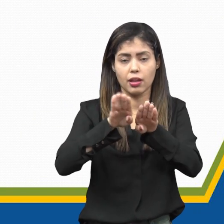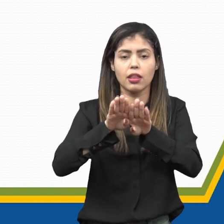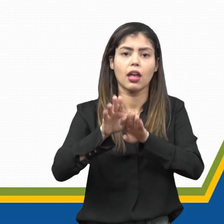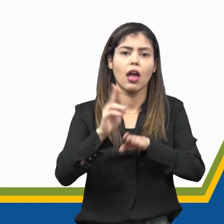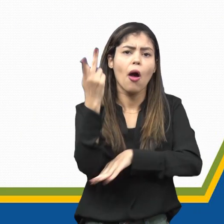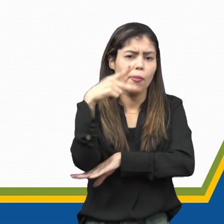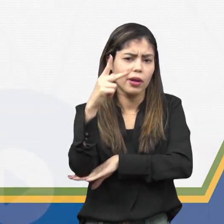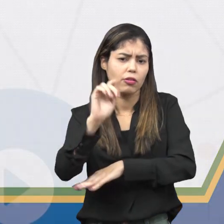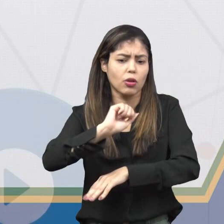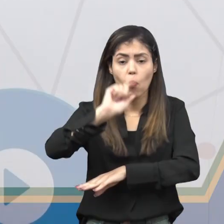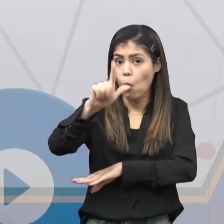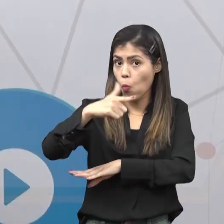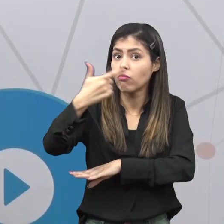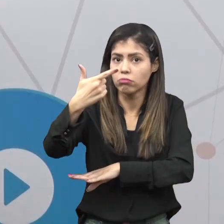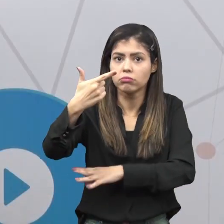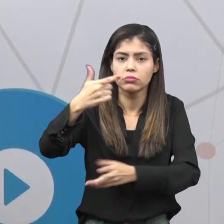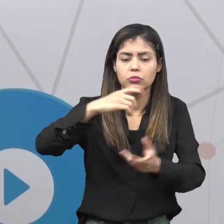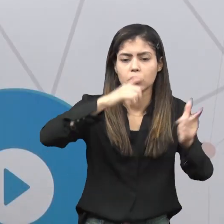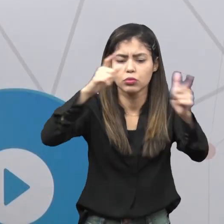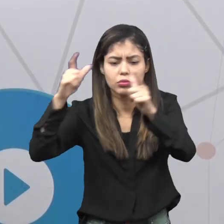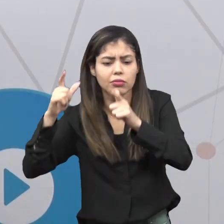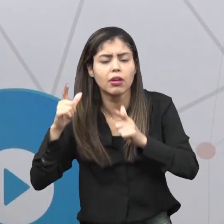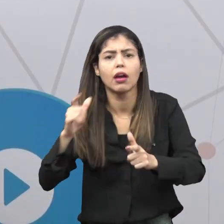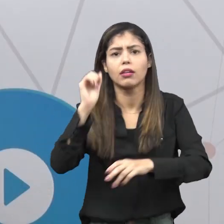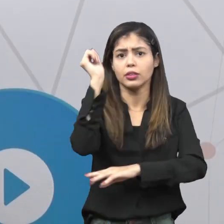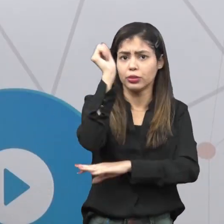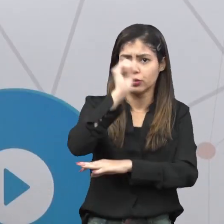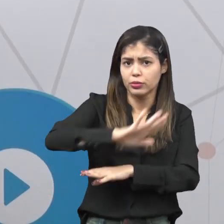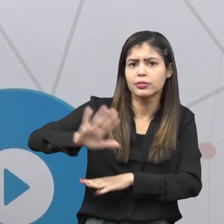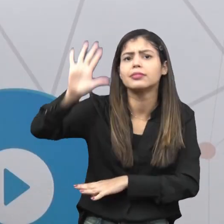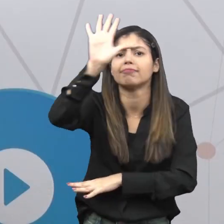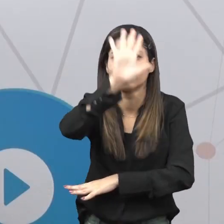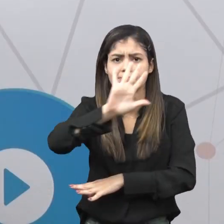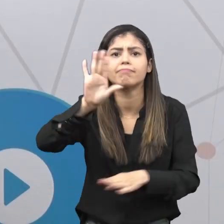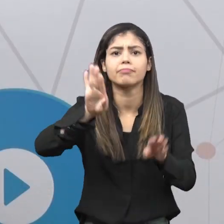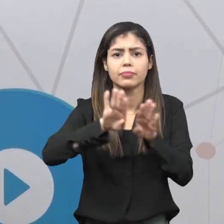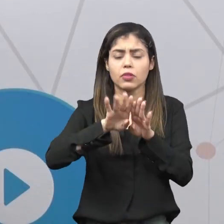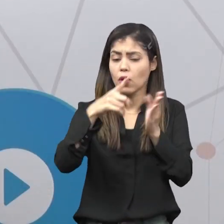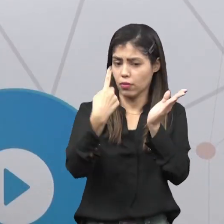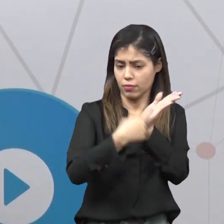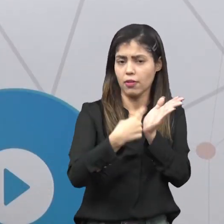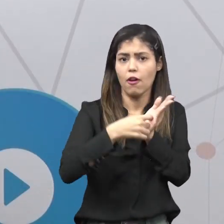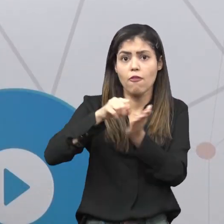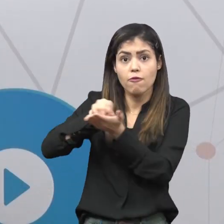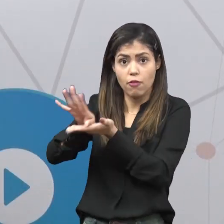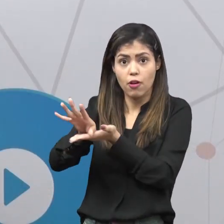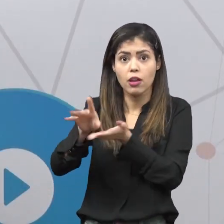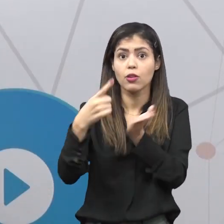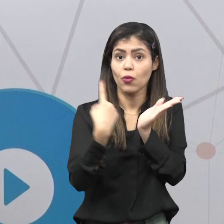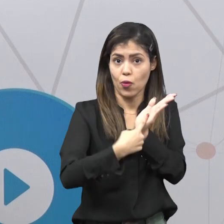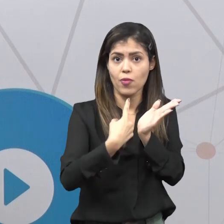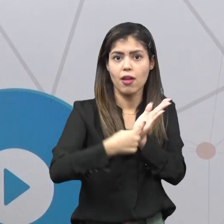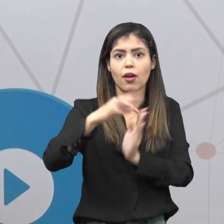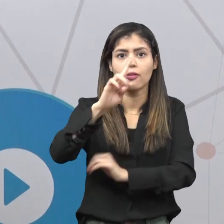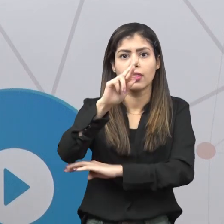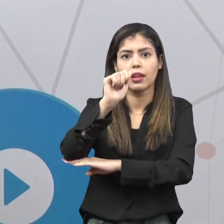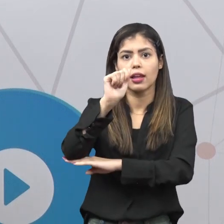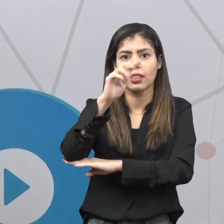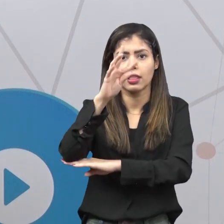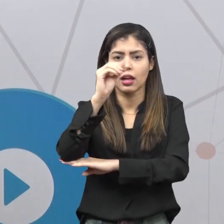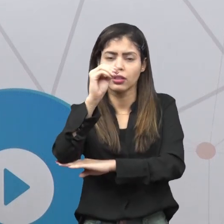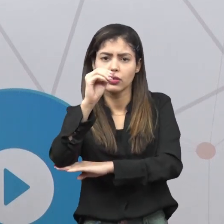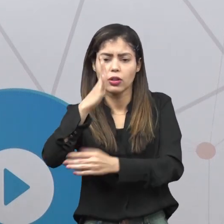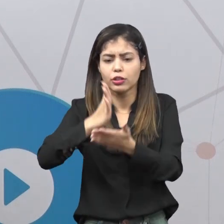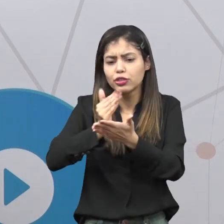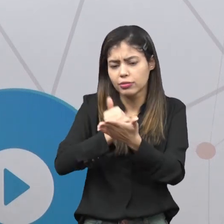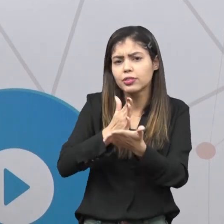onde outras nações que ficaram fora aí do acordo, do Tratado de Tordesilhas, que dividia as